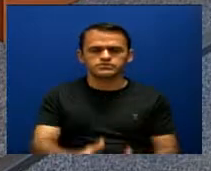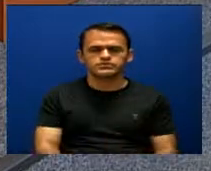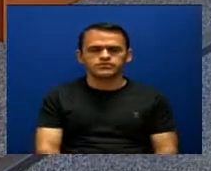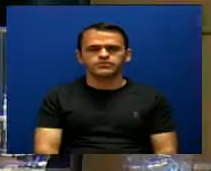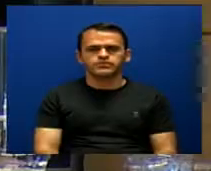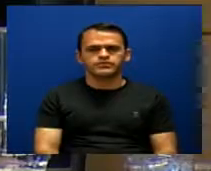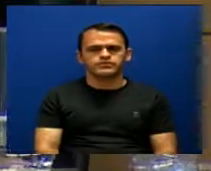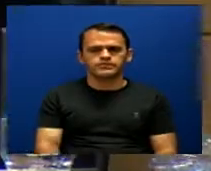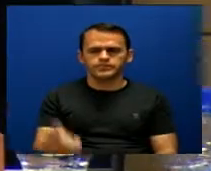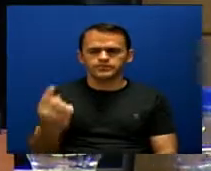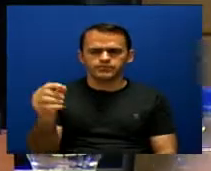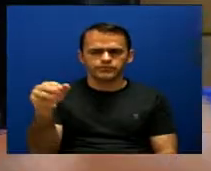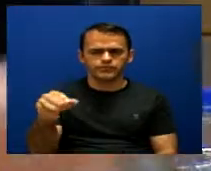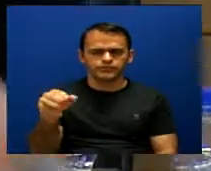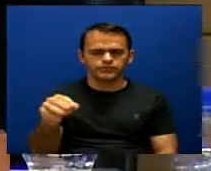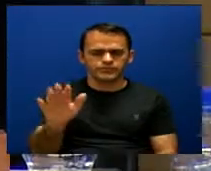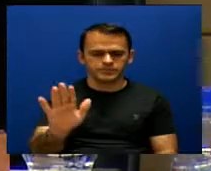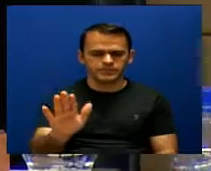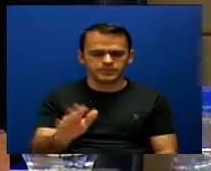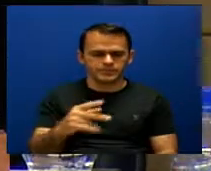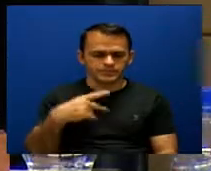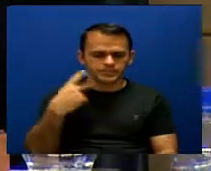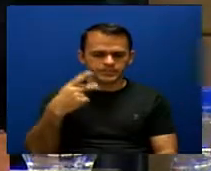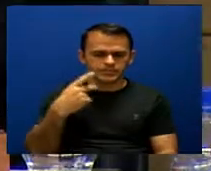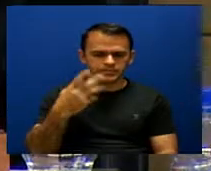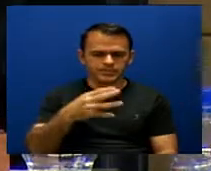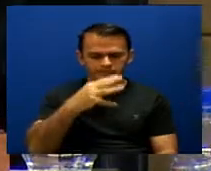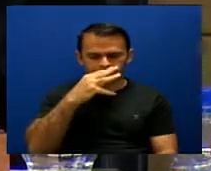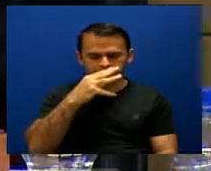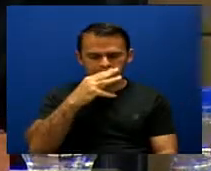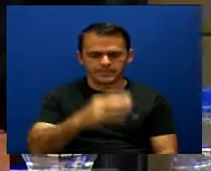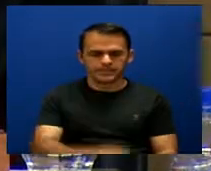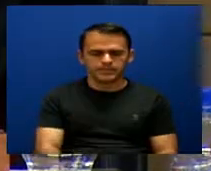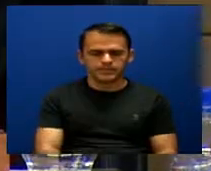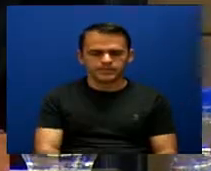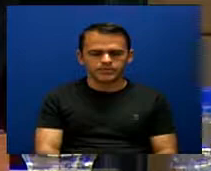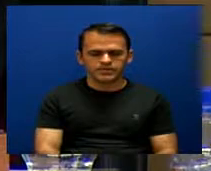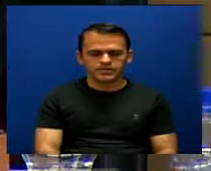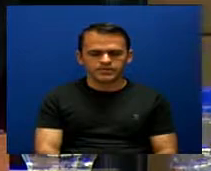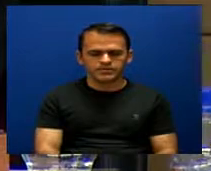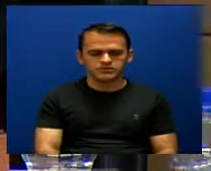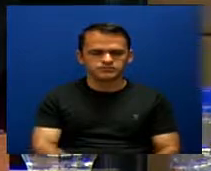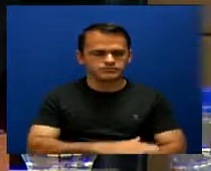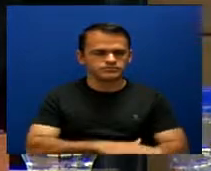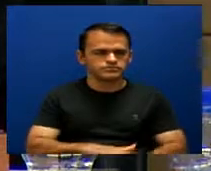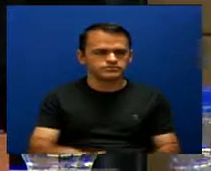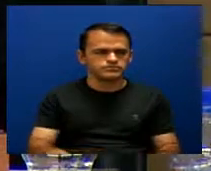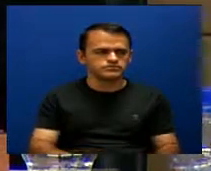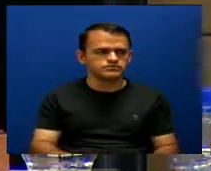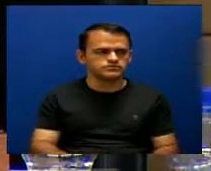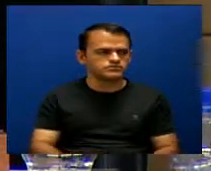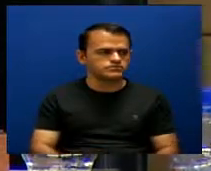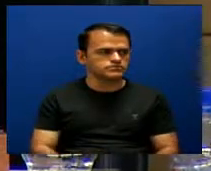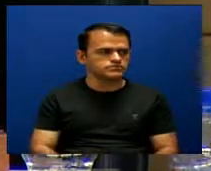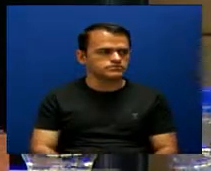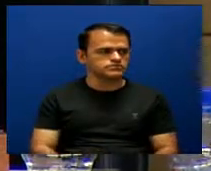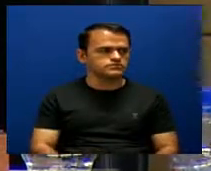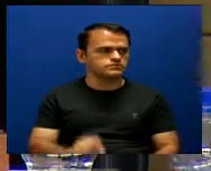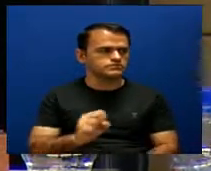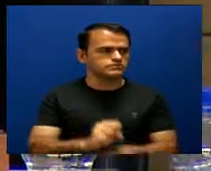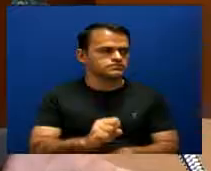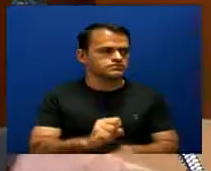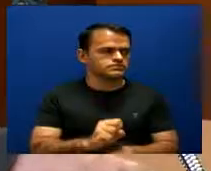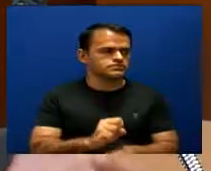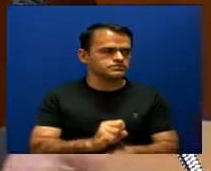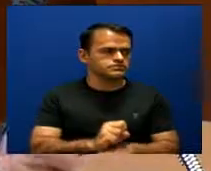Espera aí, só um minutinho. Vereador Martinez, desculpe aqui. Acabou? É que eu estou esperando